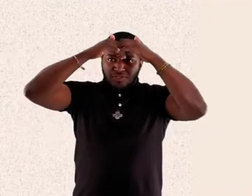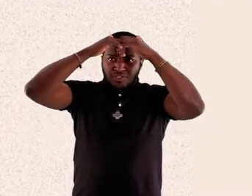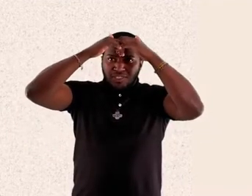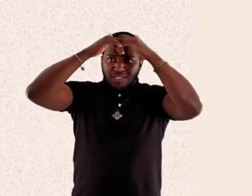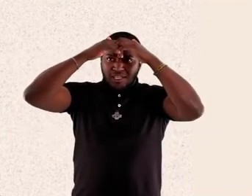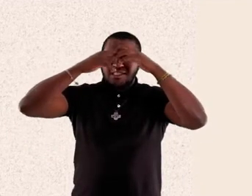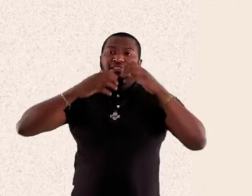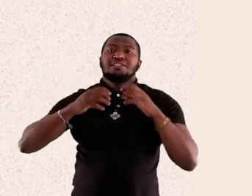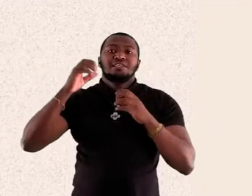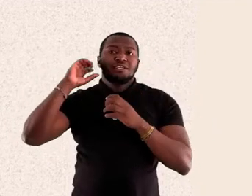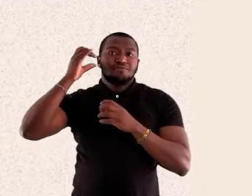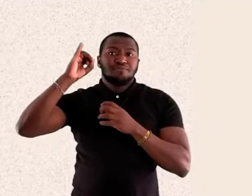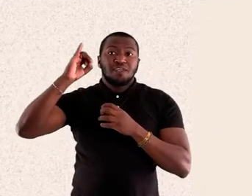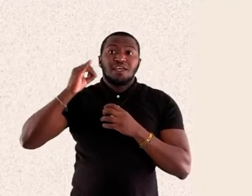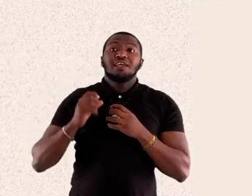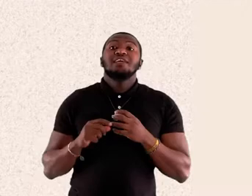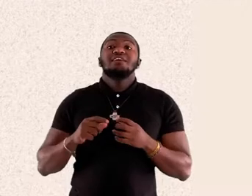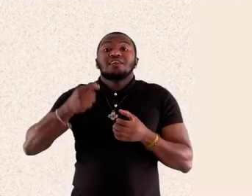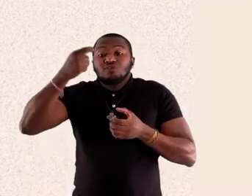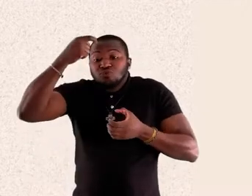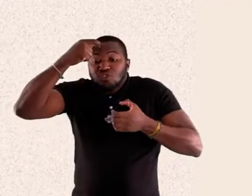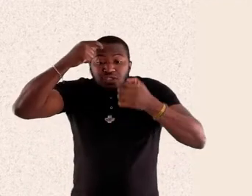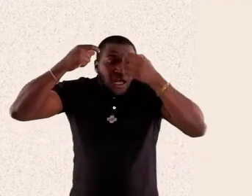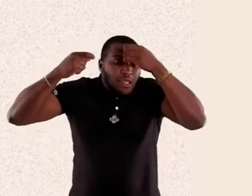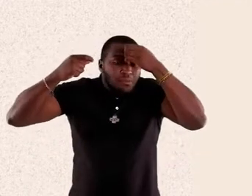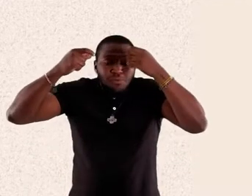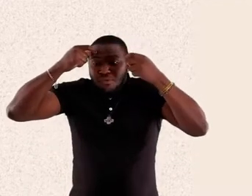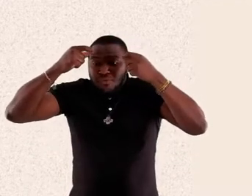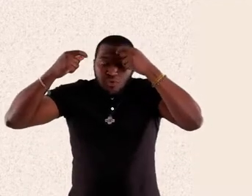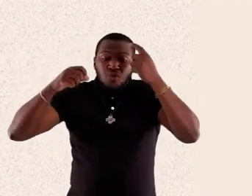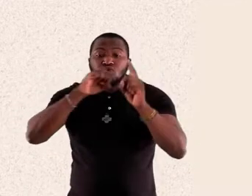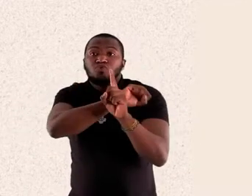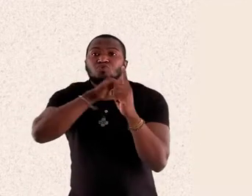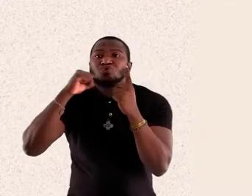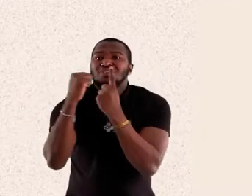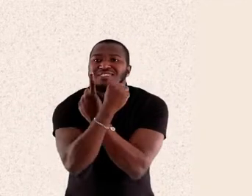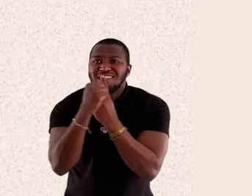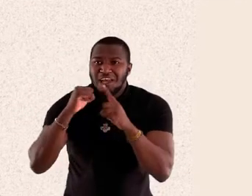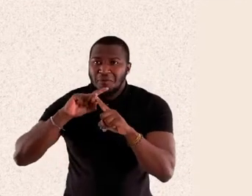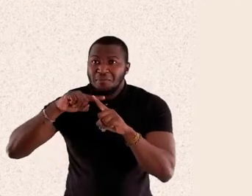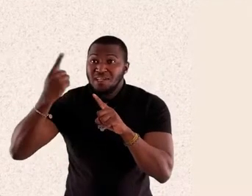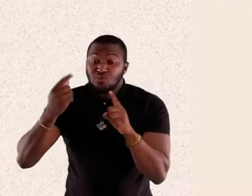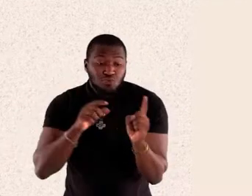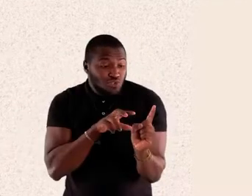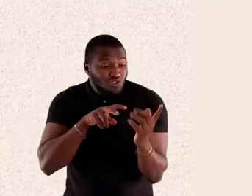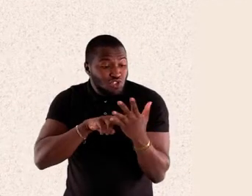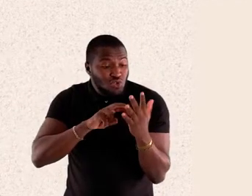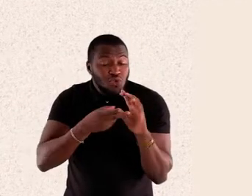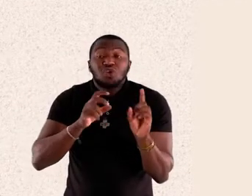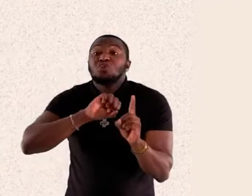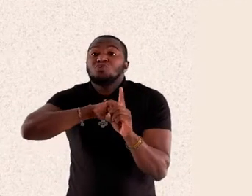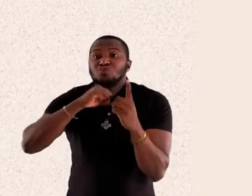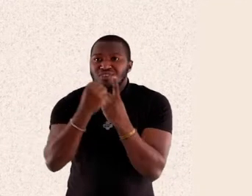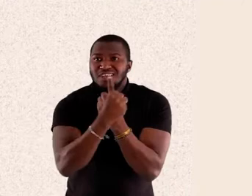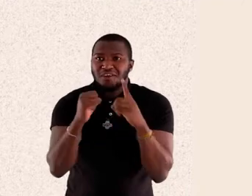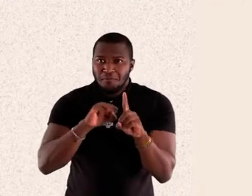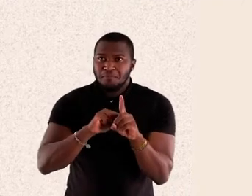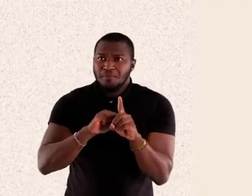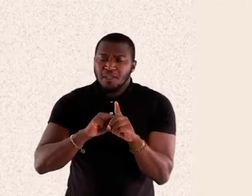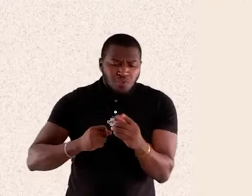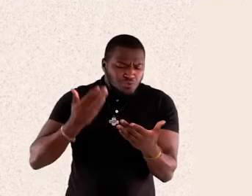cognitiva social né e diversos estudos vêm sendo realizados